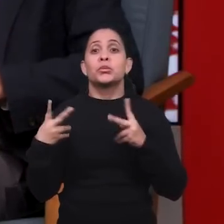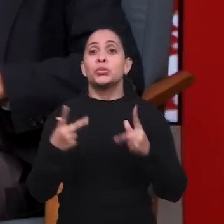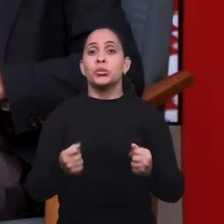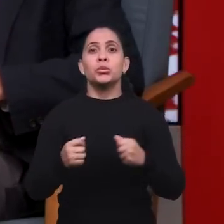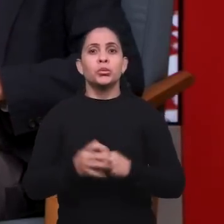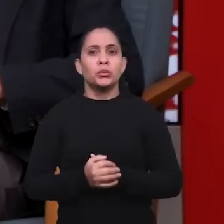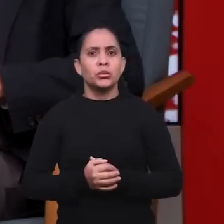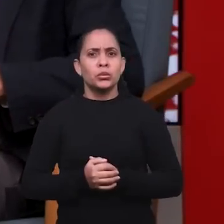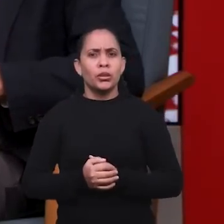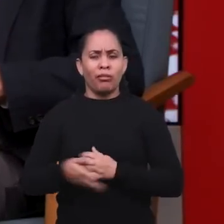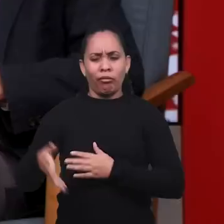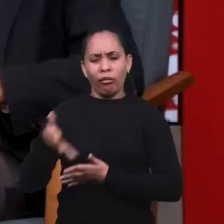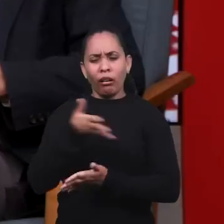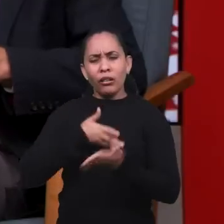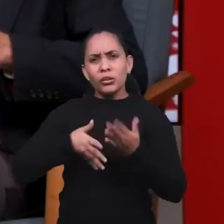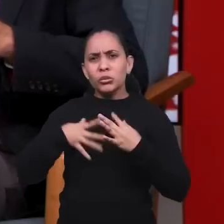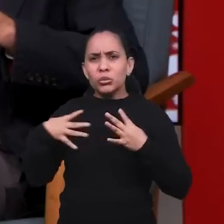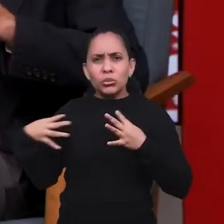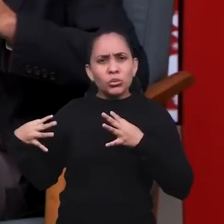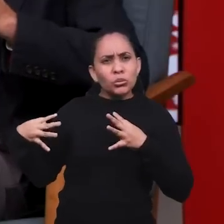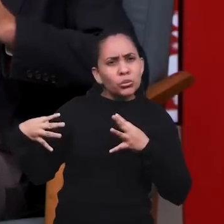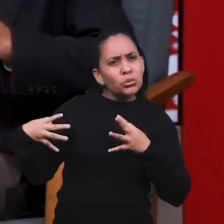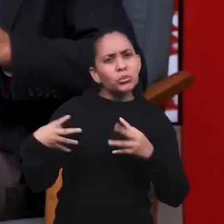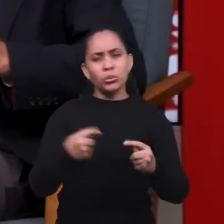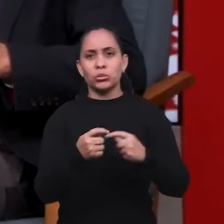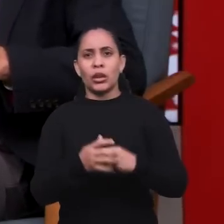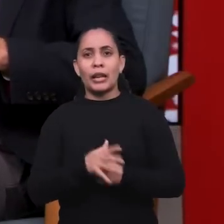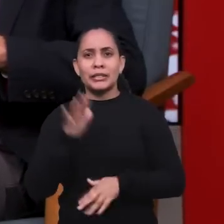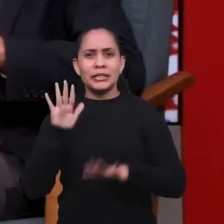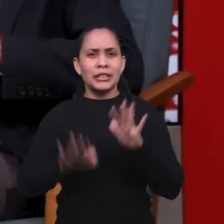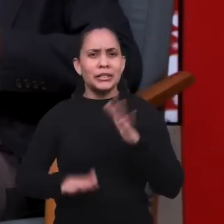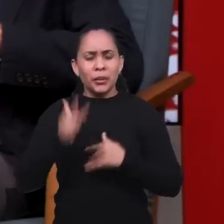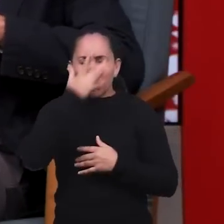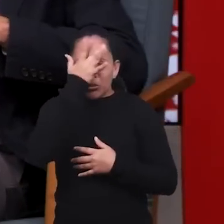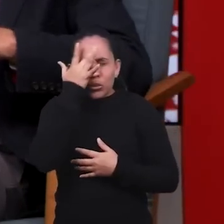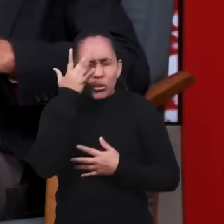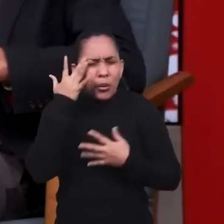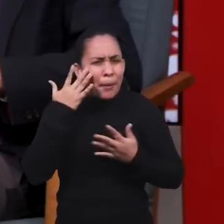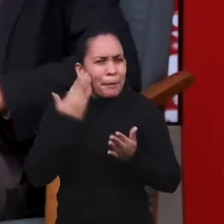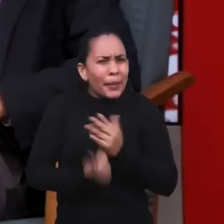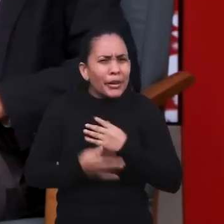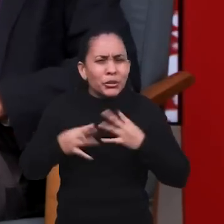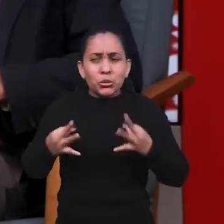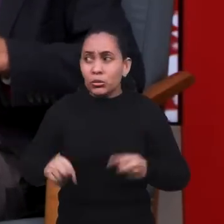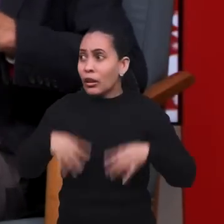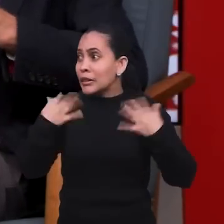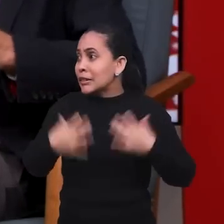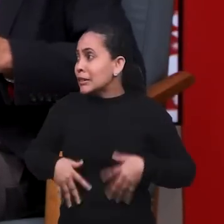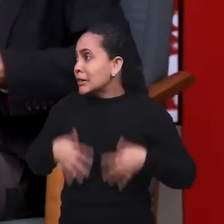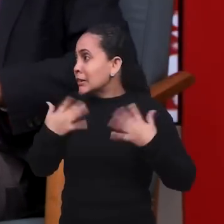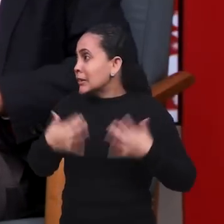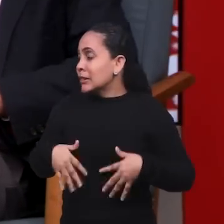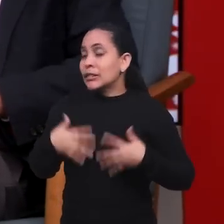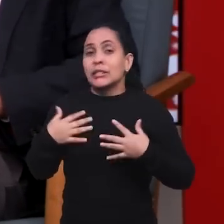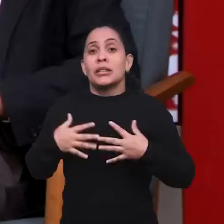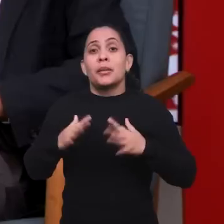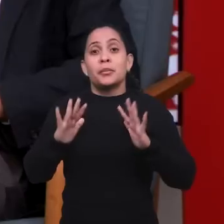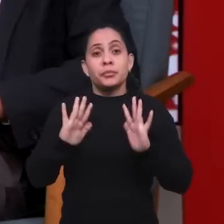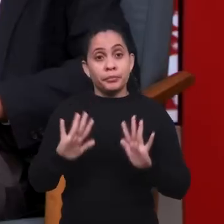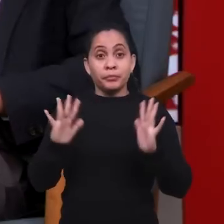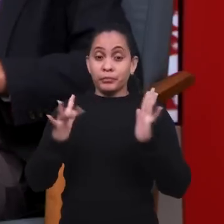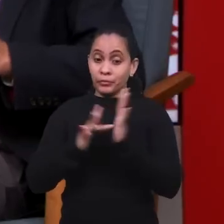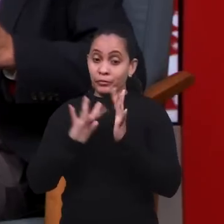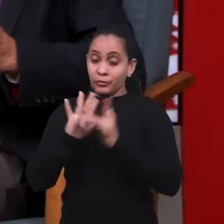aquilo que era do seu convívio, enfim, tudo. Às vezes o homem perde tudo, ele se desespera com